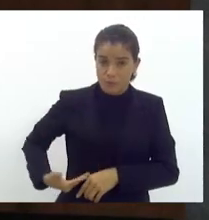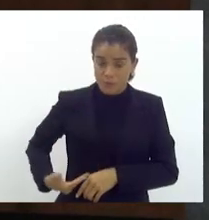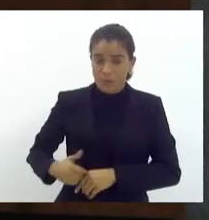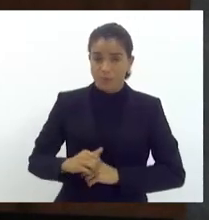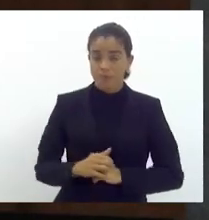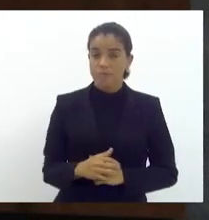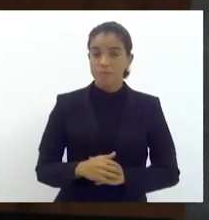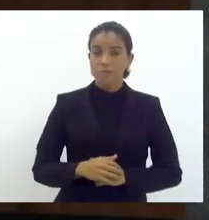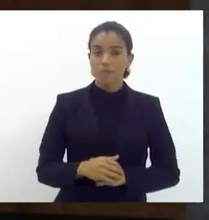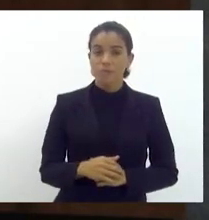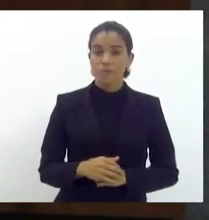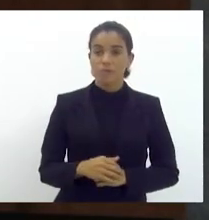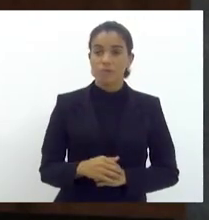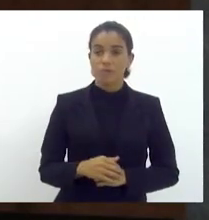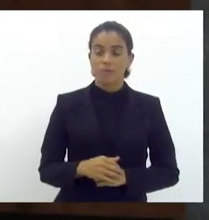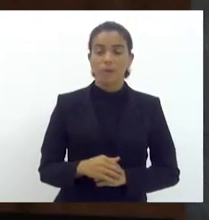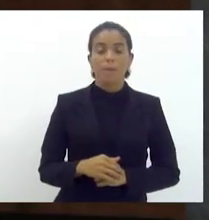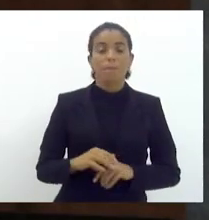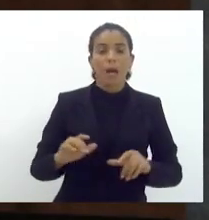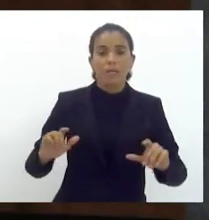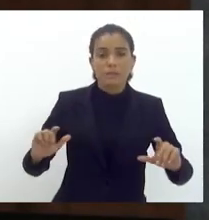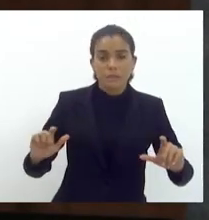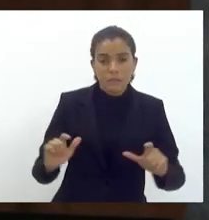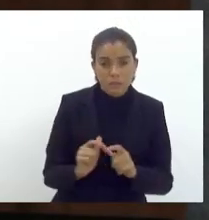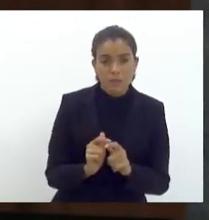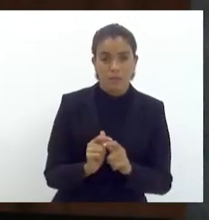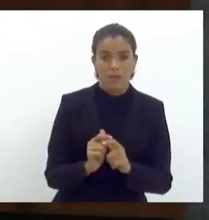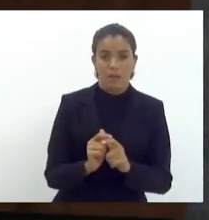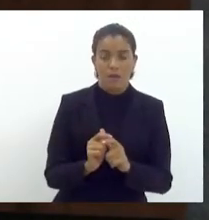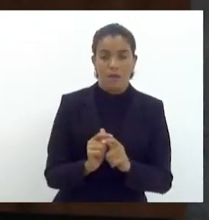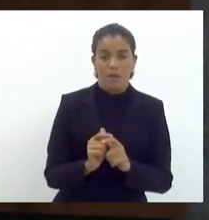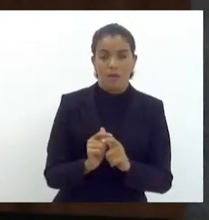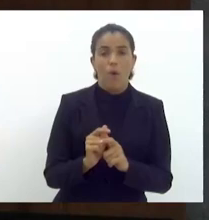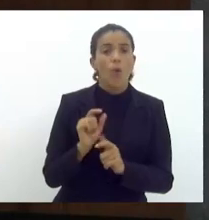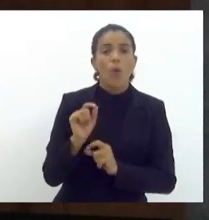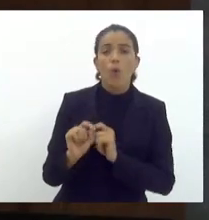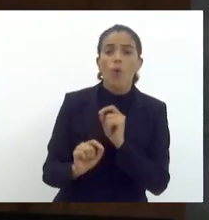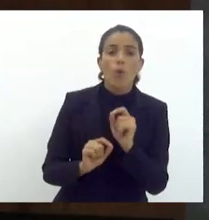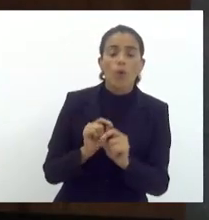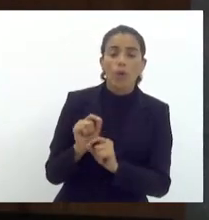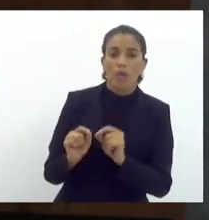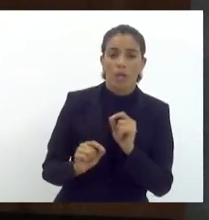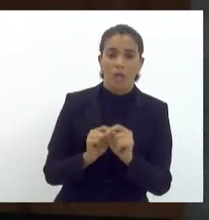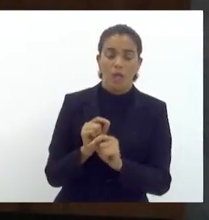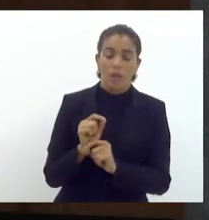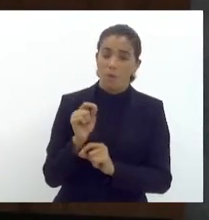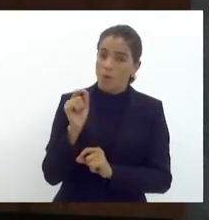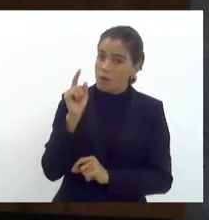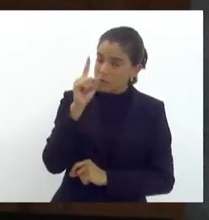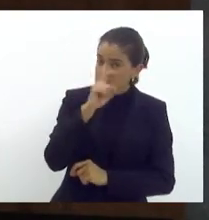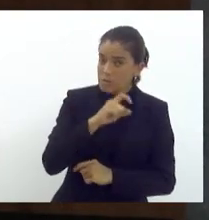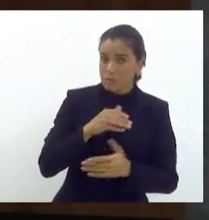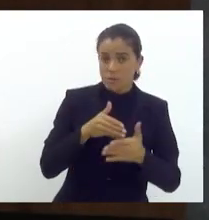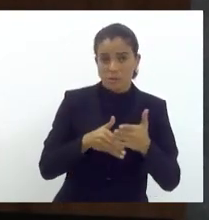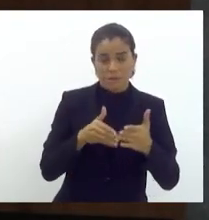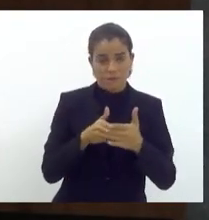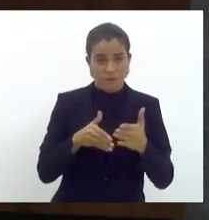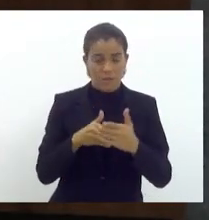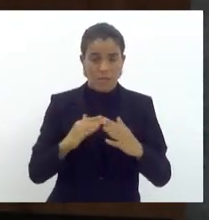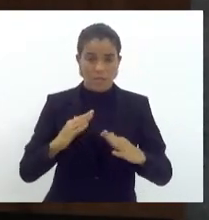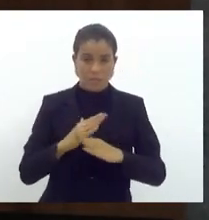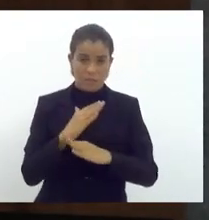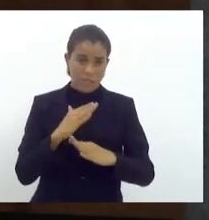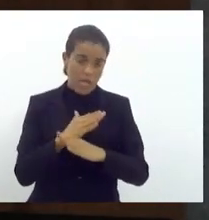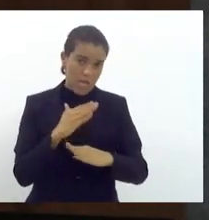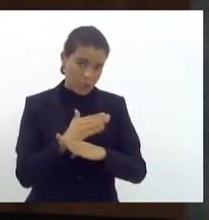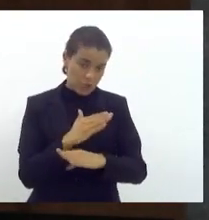para minimizar mitigar O que é um dos grandes desafios dos centros urbanos